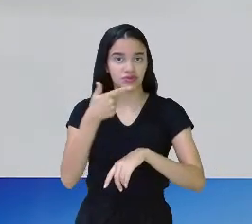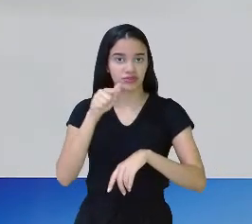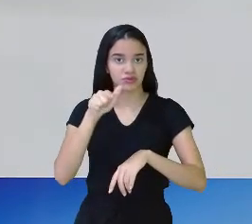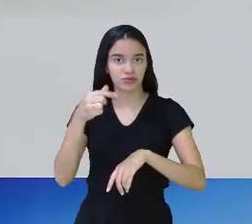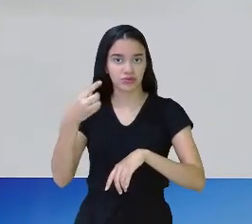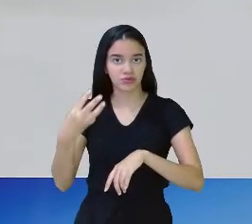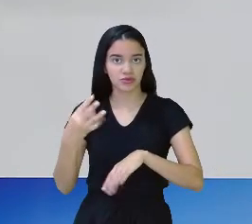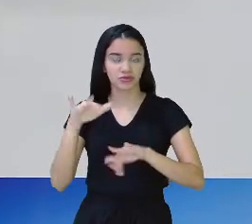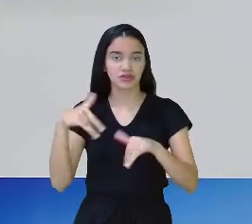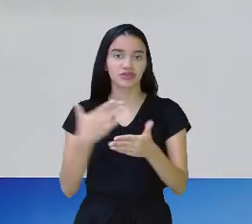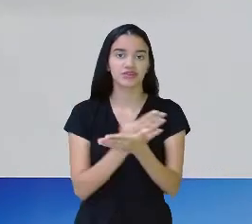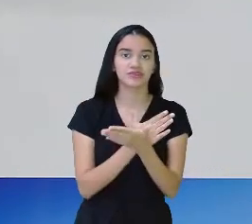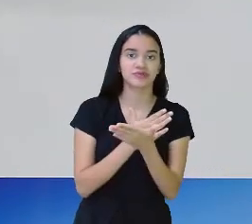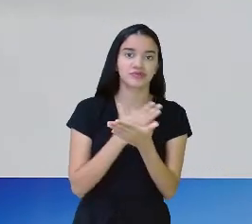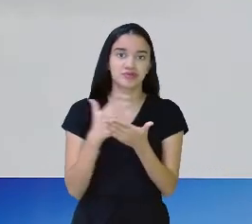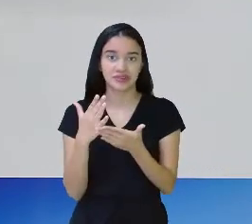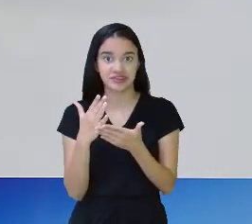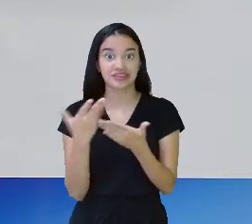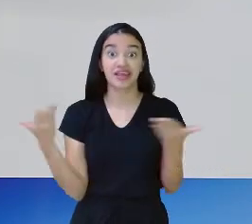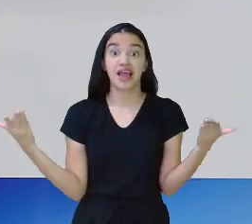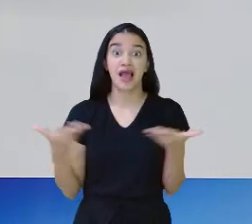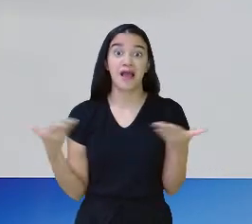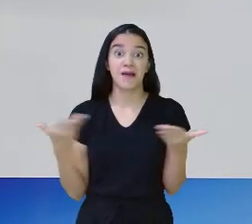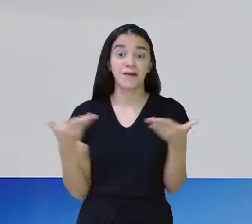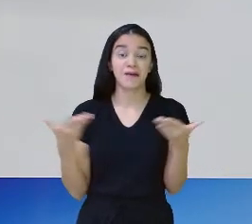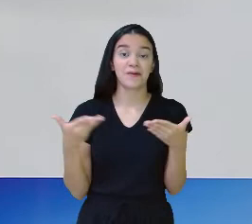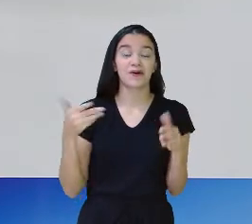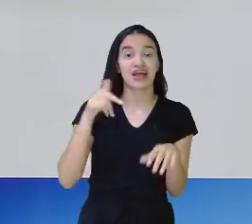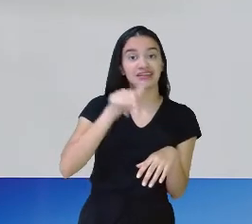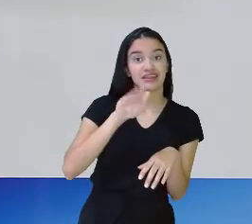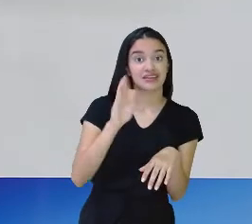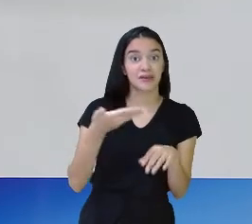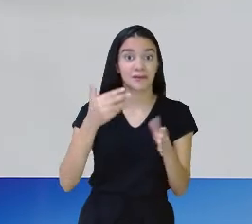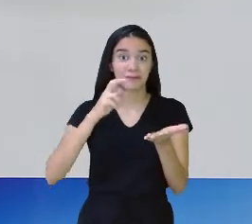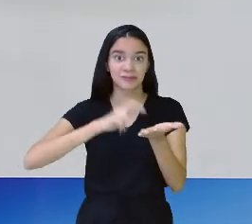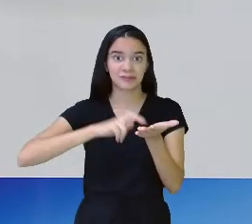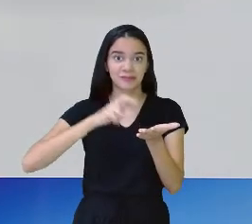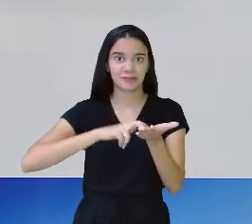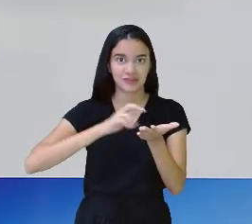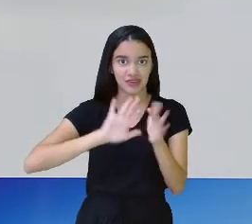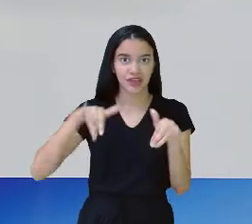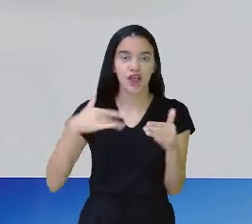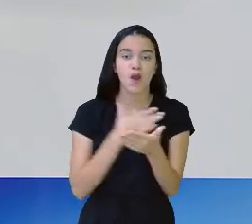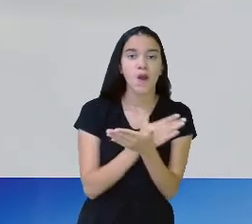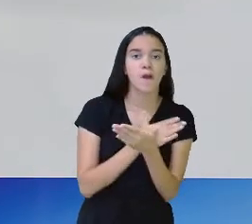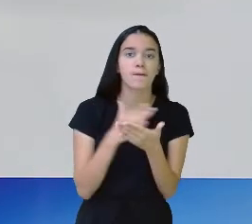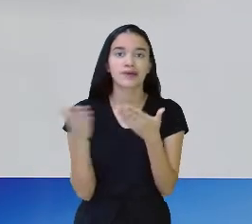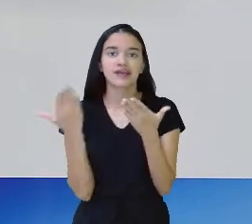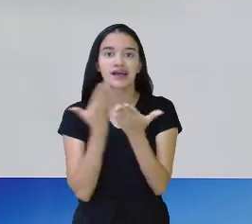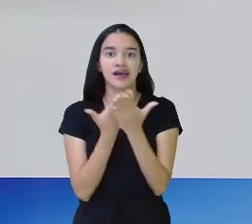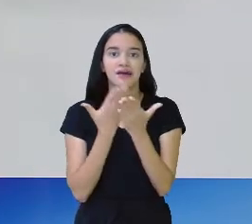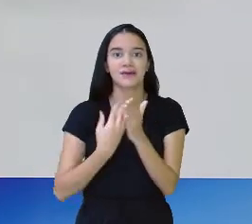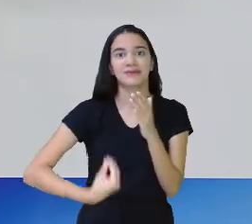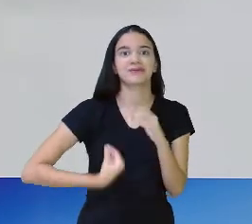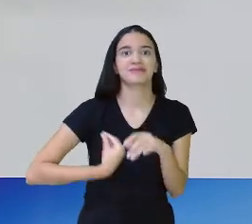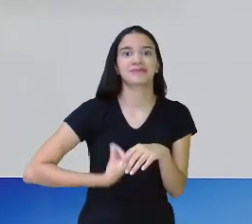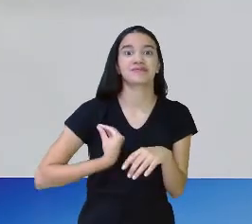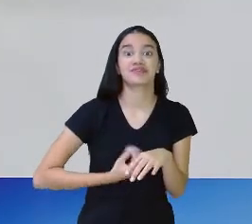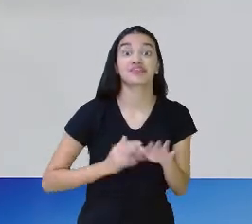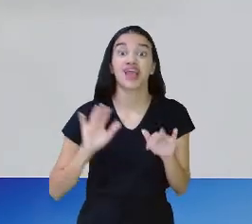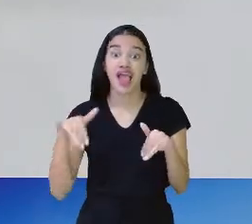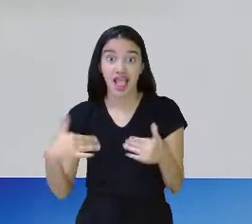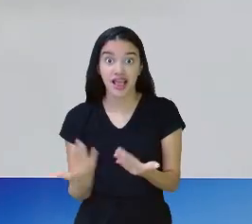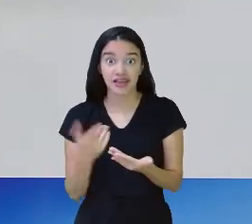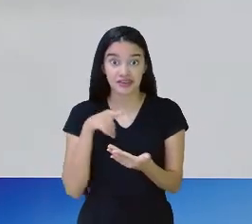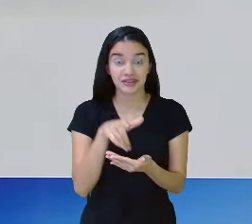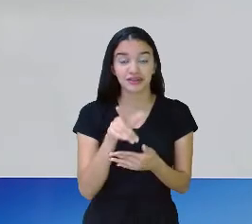gente está iniciando agora, 7h30 da manhã, começando a aula ao vivo. Então,